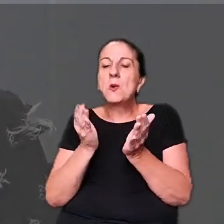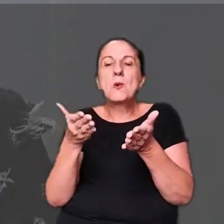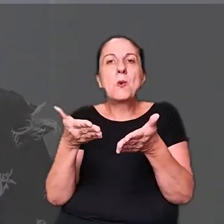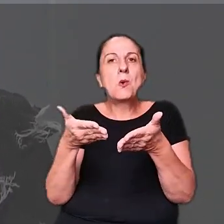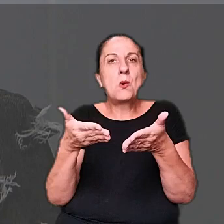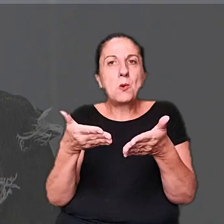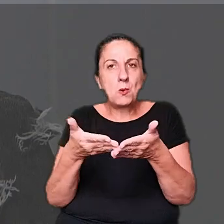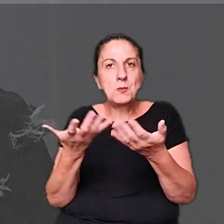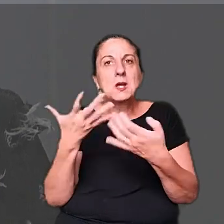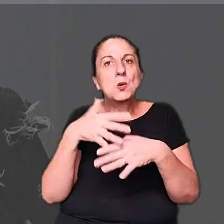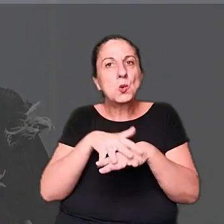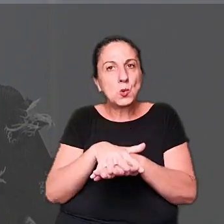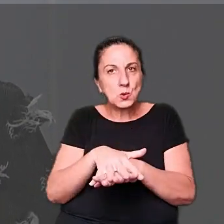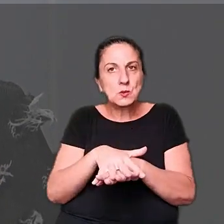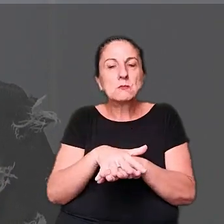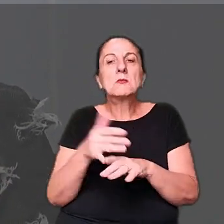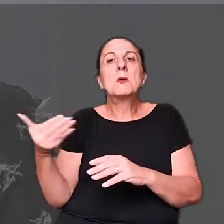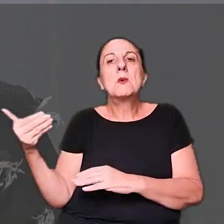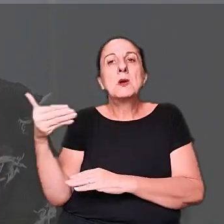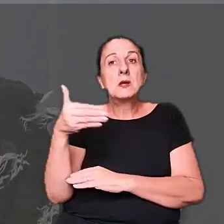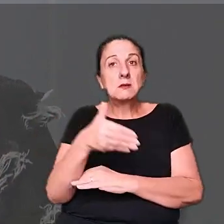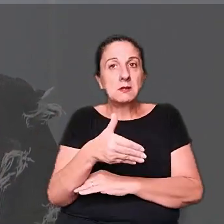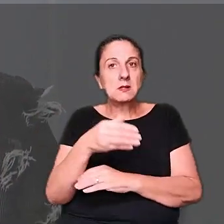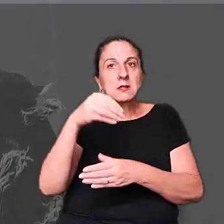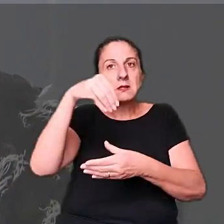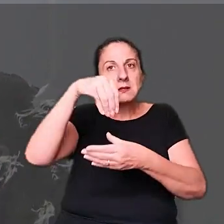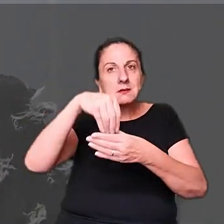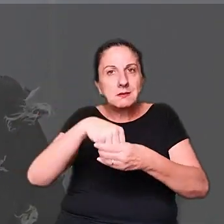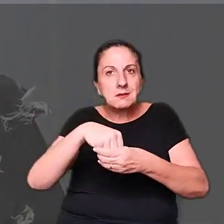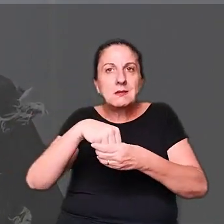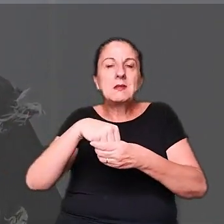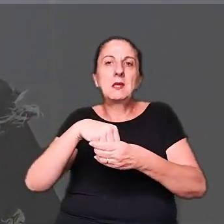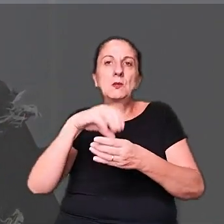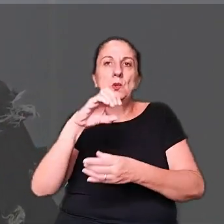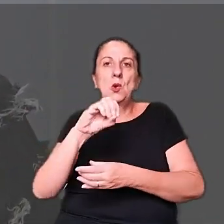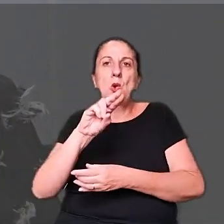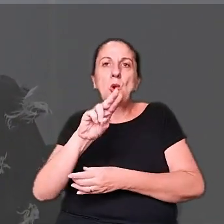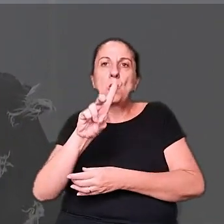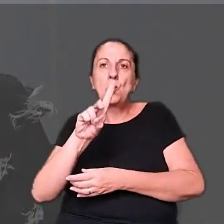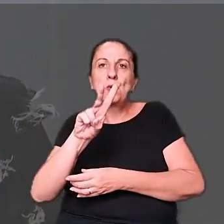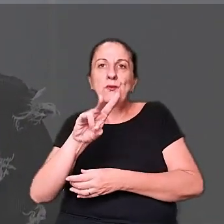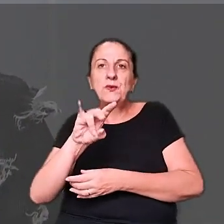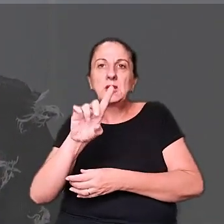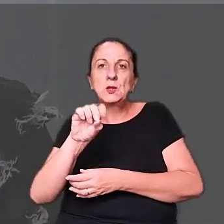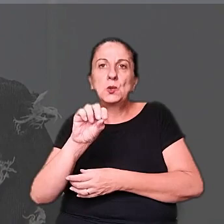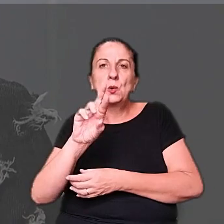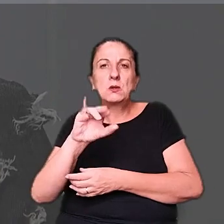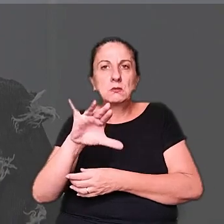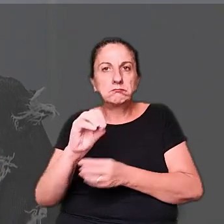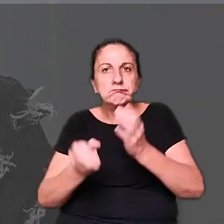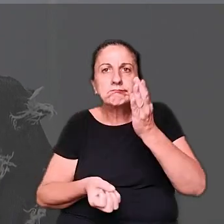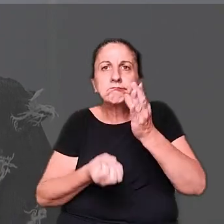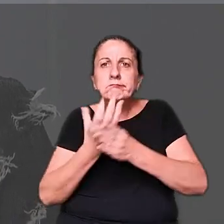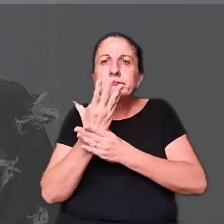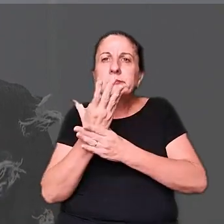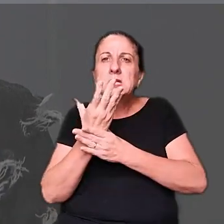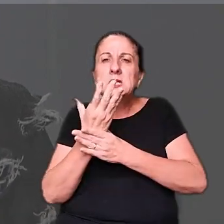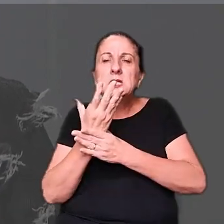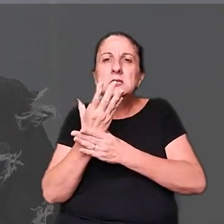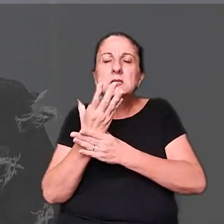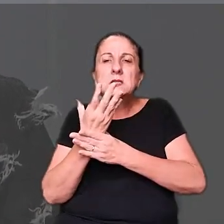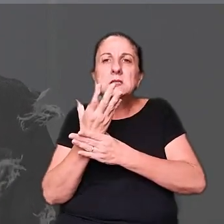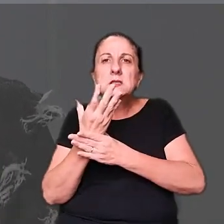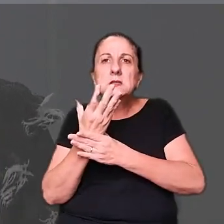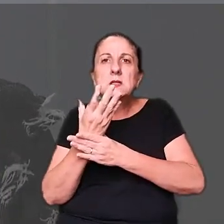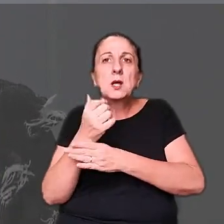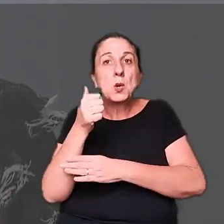uma comissão de inclusão, e nós vamos trazer para dentro da ouvidoria tanto a criação de